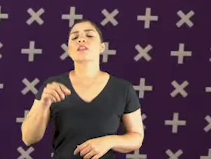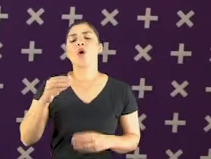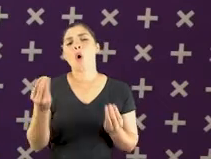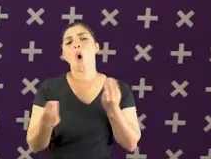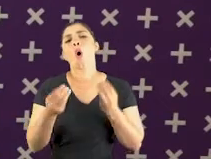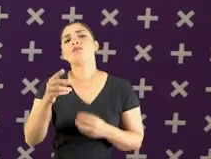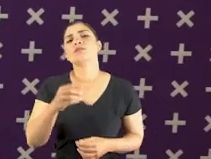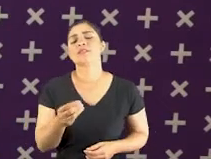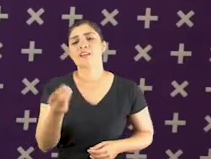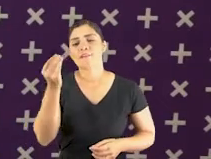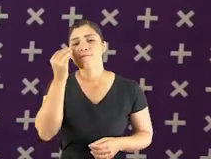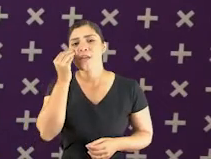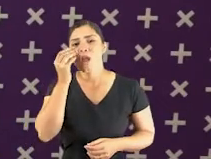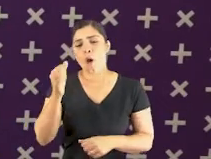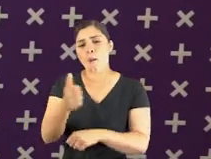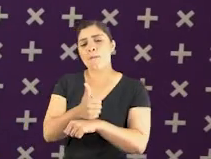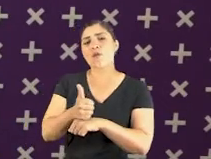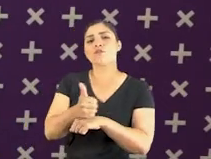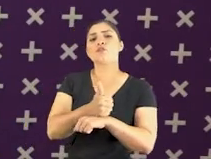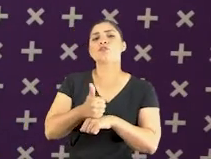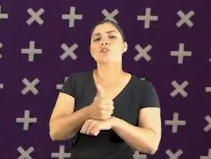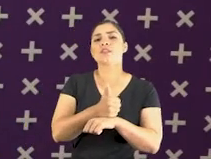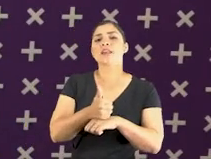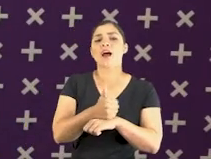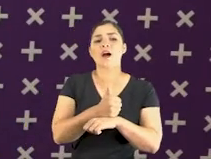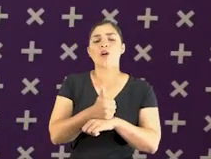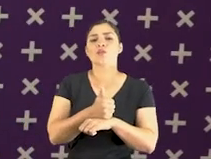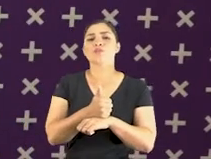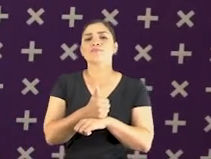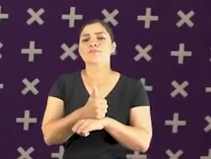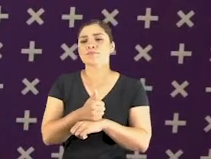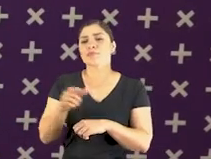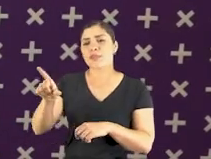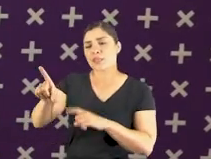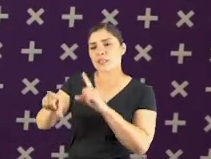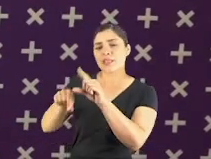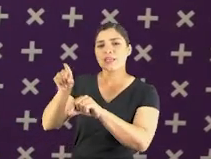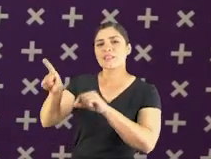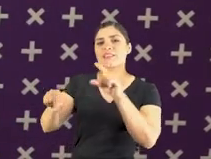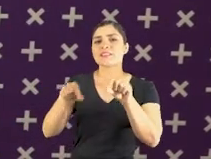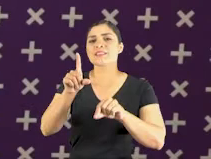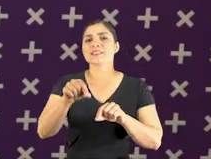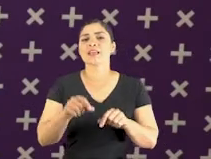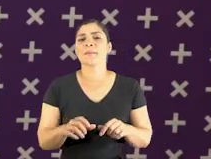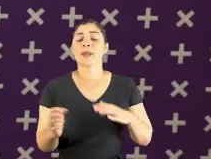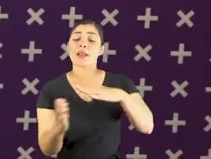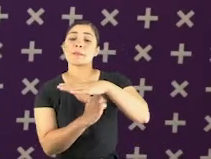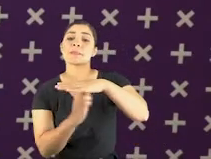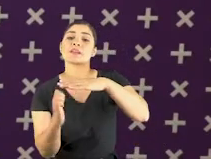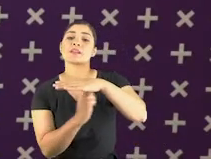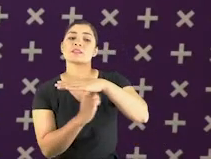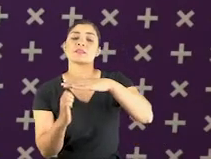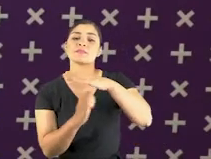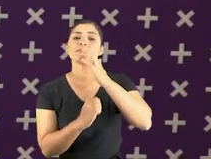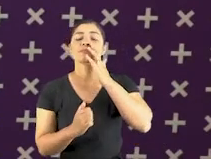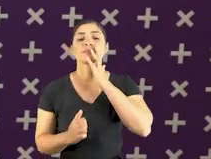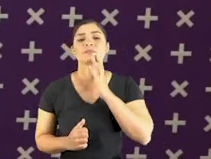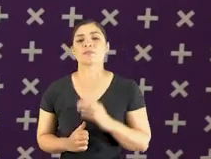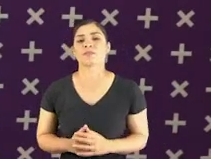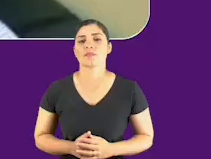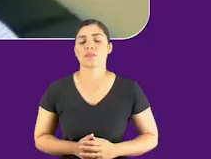como você classificaria esse profissional que almejado pela empresa o nós